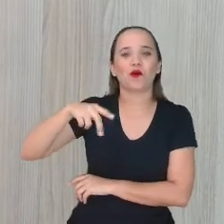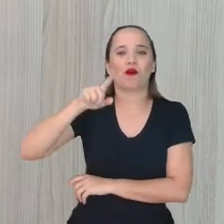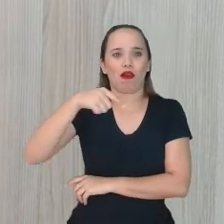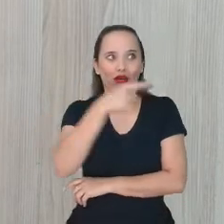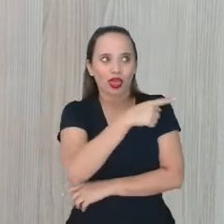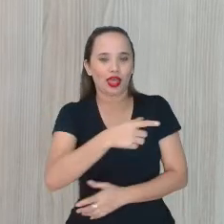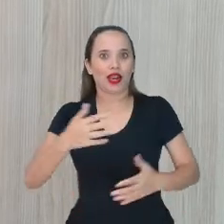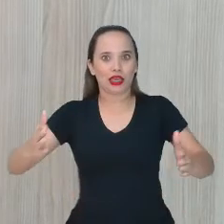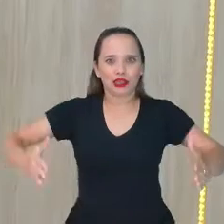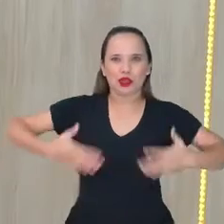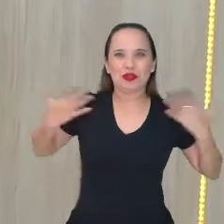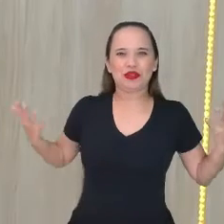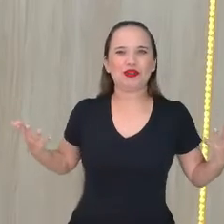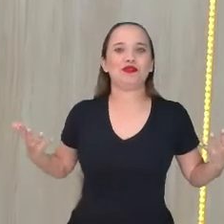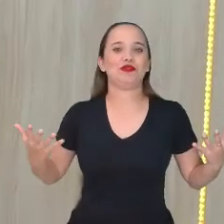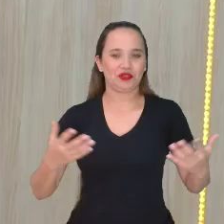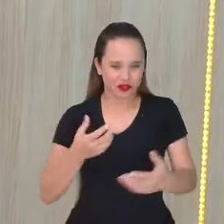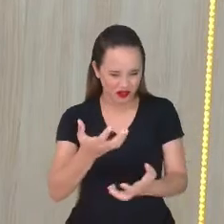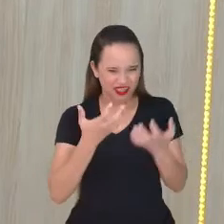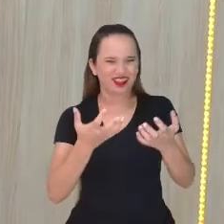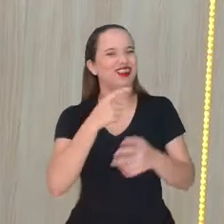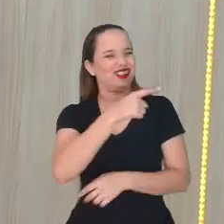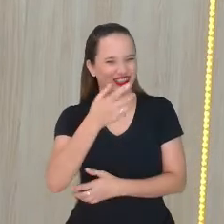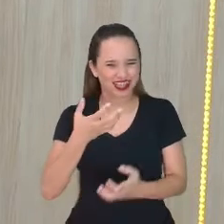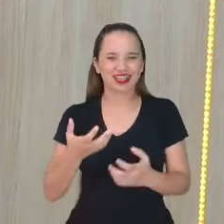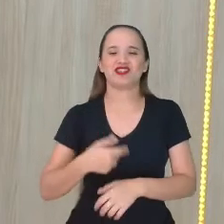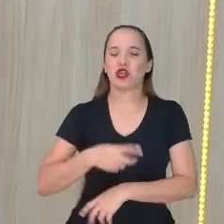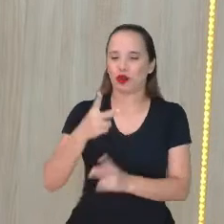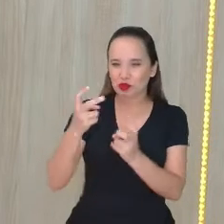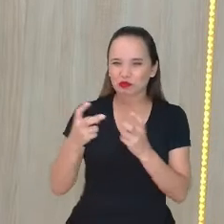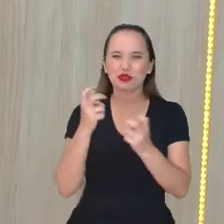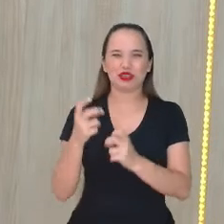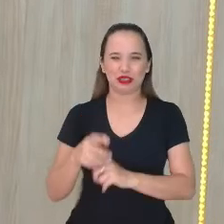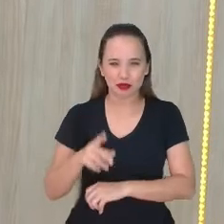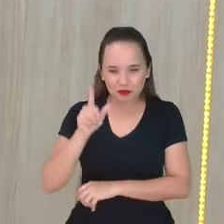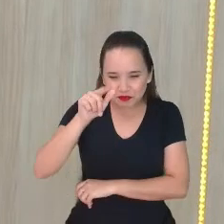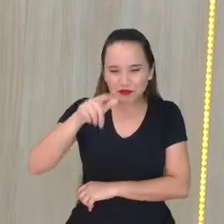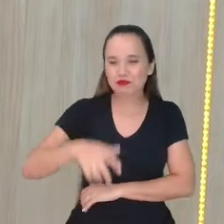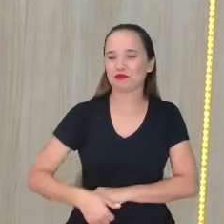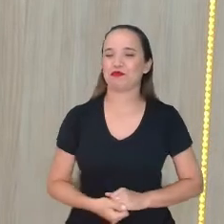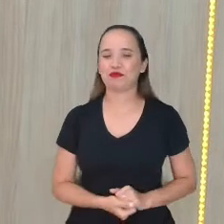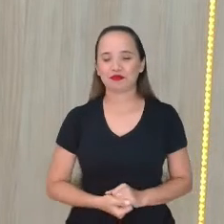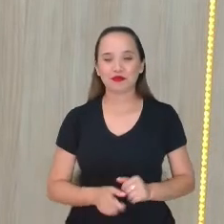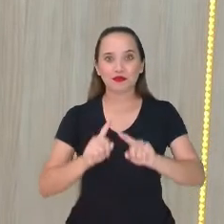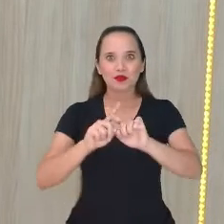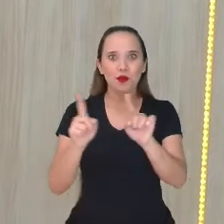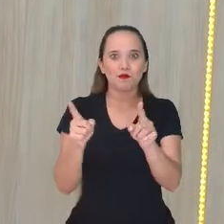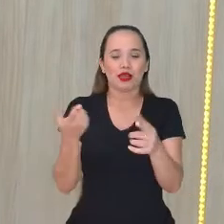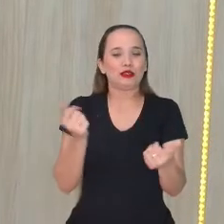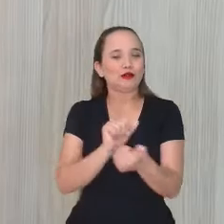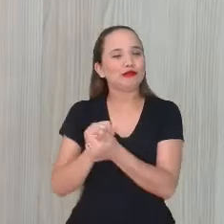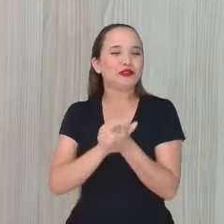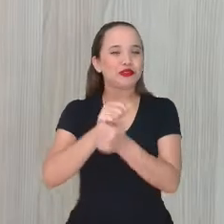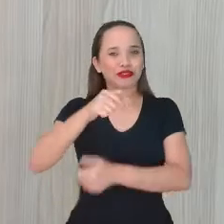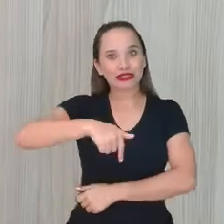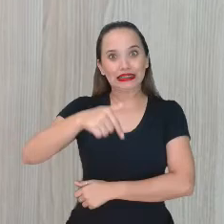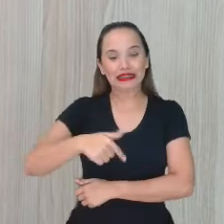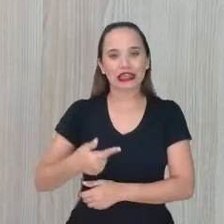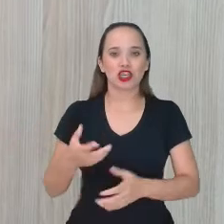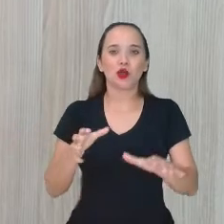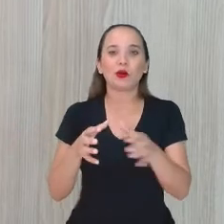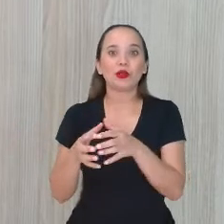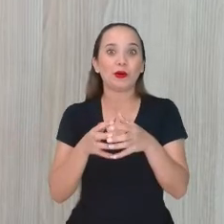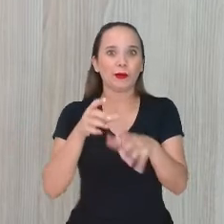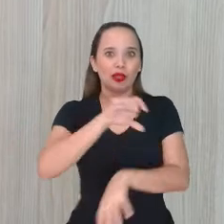suspense, viu, gente? Foi. Exatamente, tu percebesse, não foi? Foi. Mas aí estamos juntos aqui, pessoal do